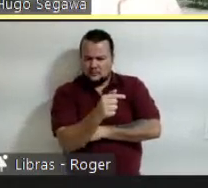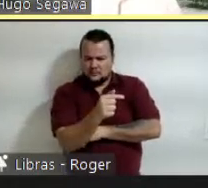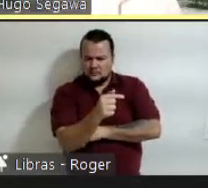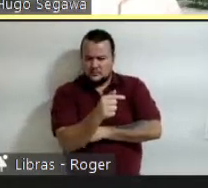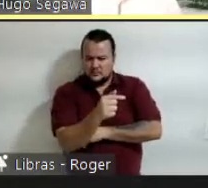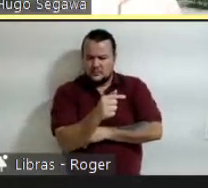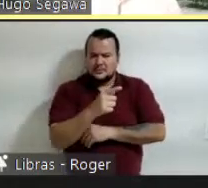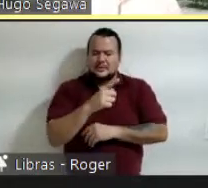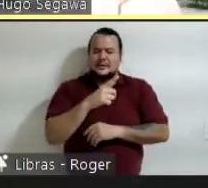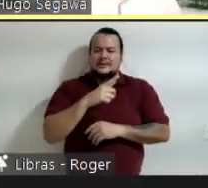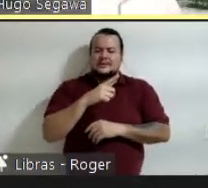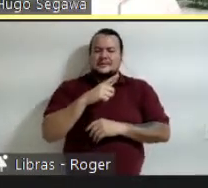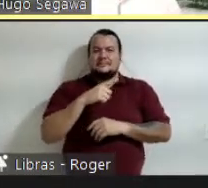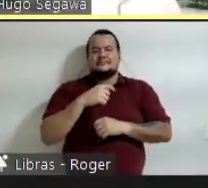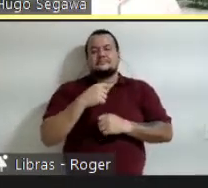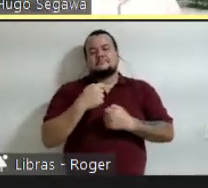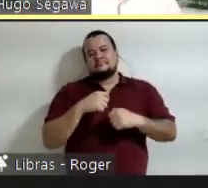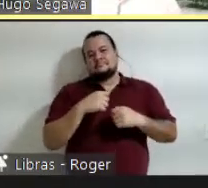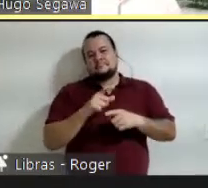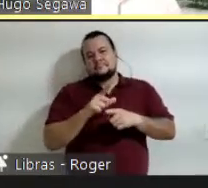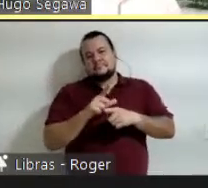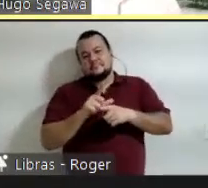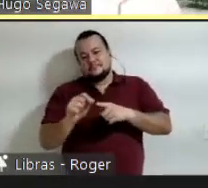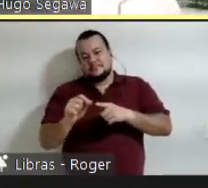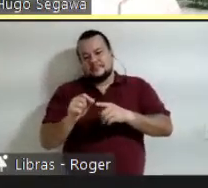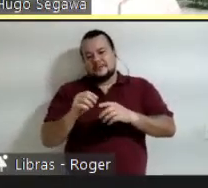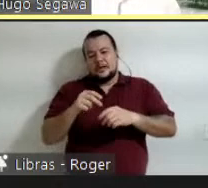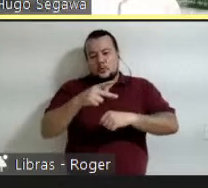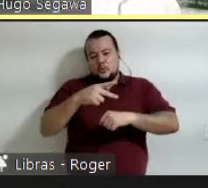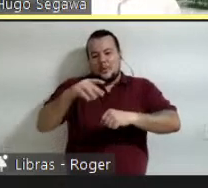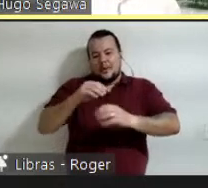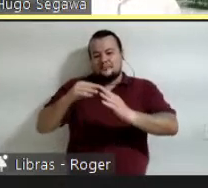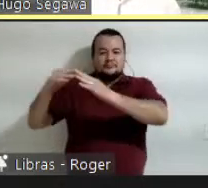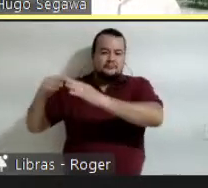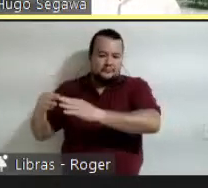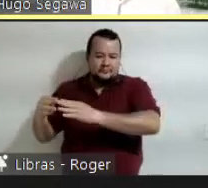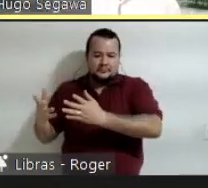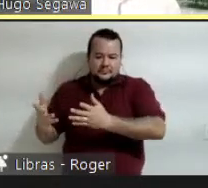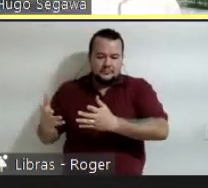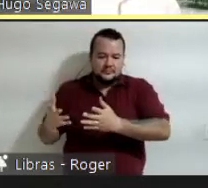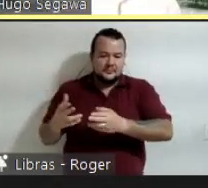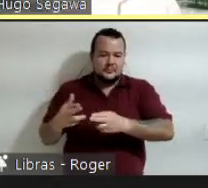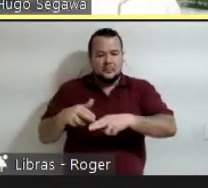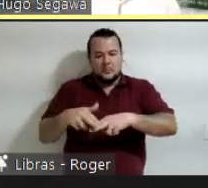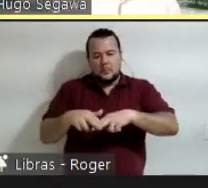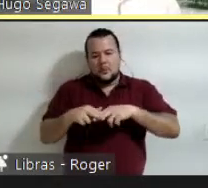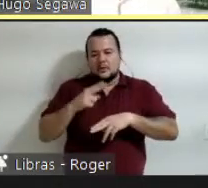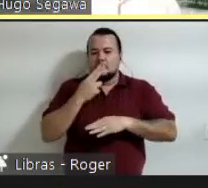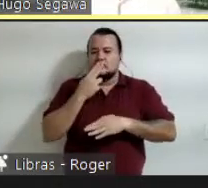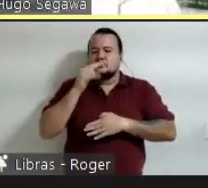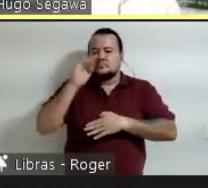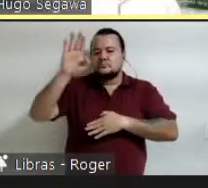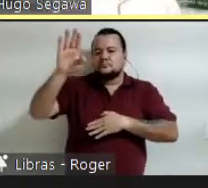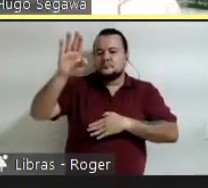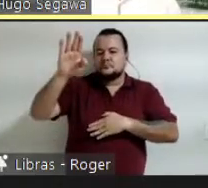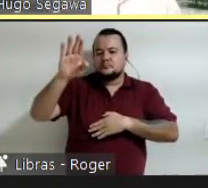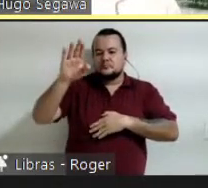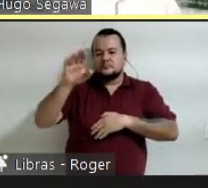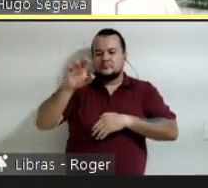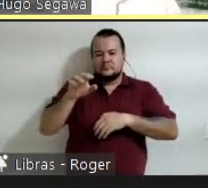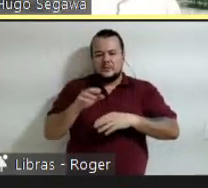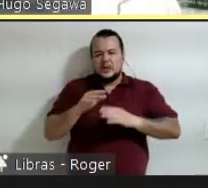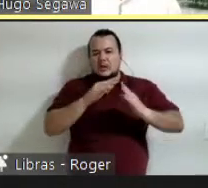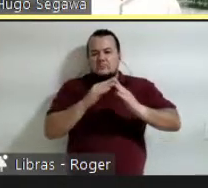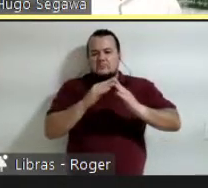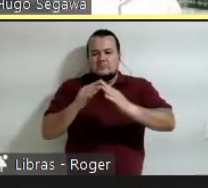teve que sair da Áustria com a ascensão do nazismo, percorreu pela Europa e foi aos Estados Unidos